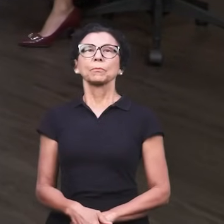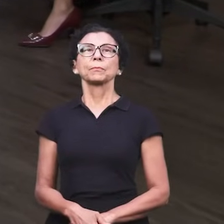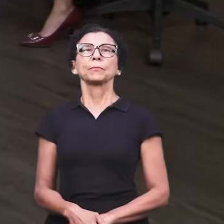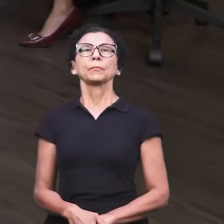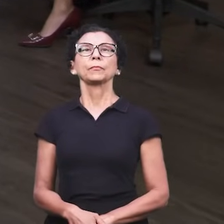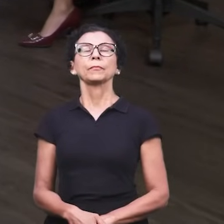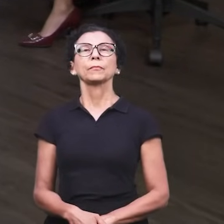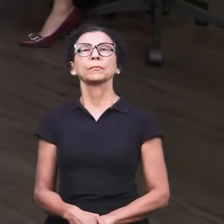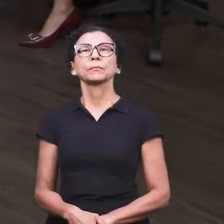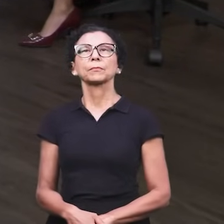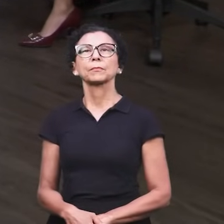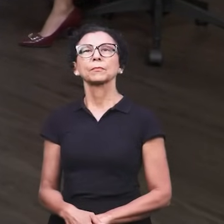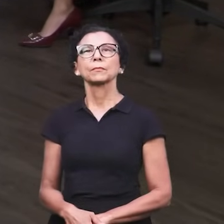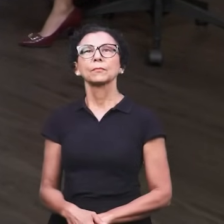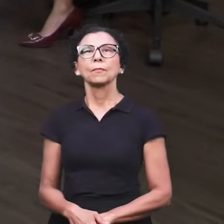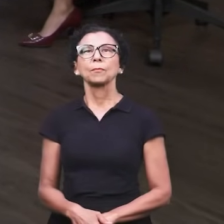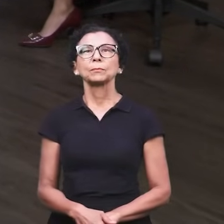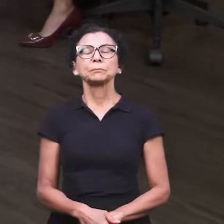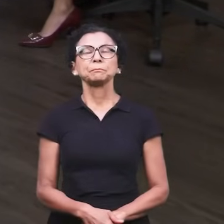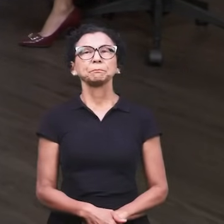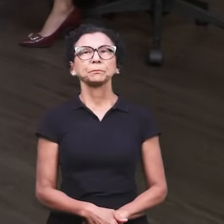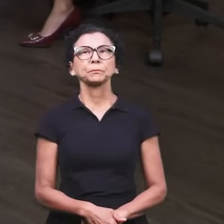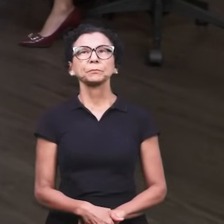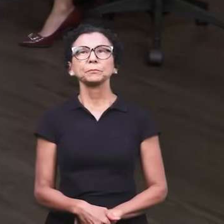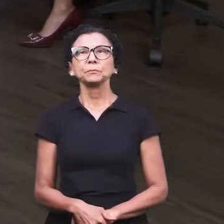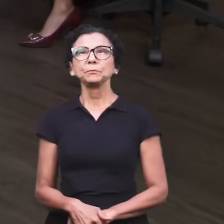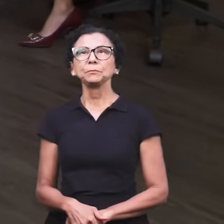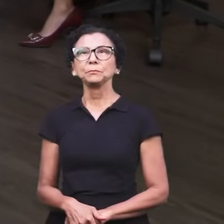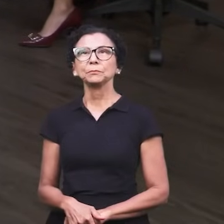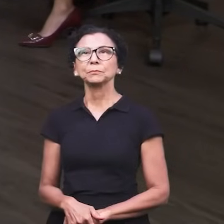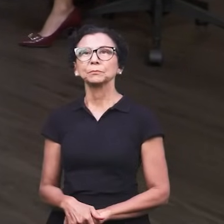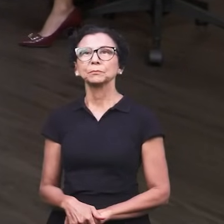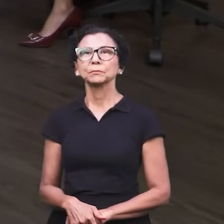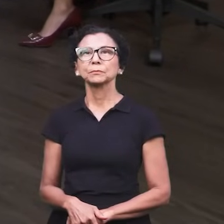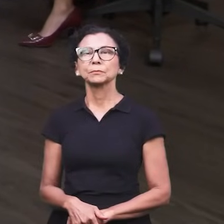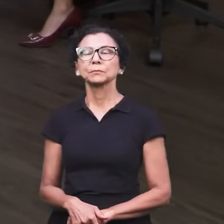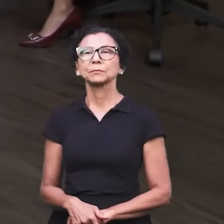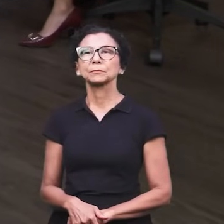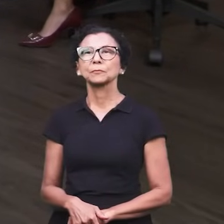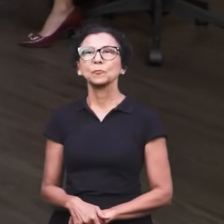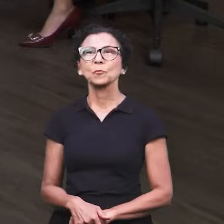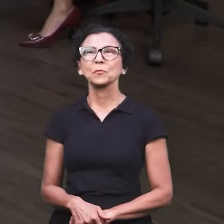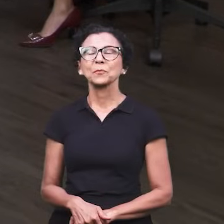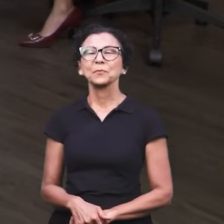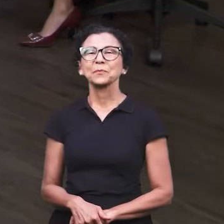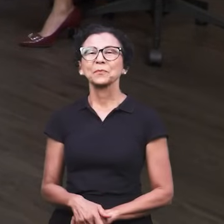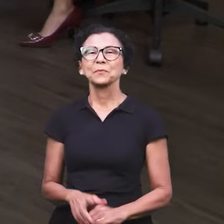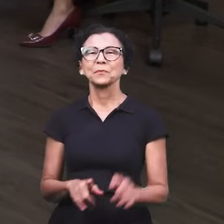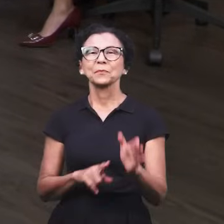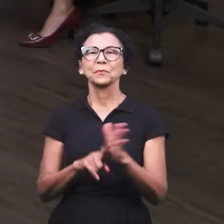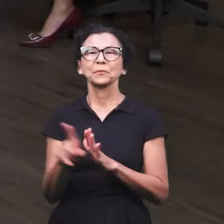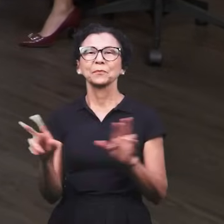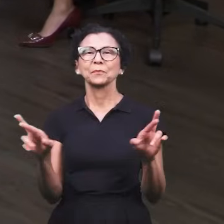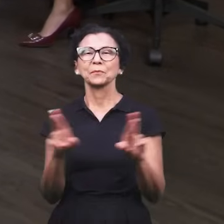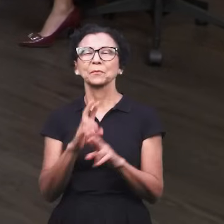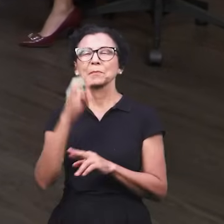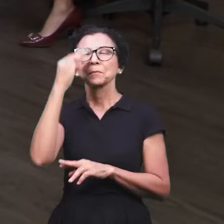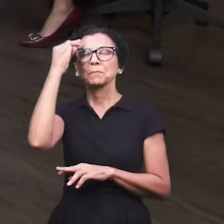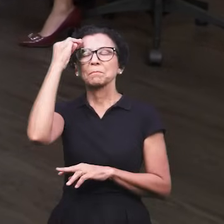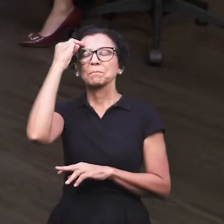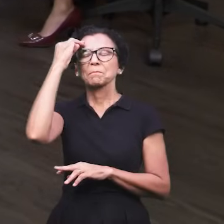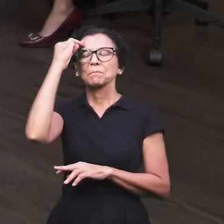Deus. Amém. Andréia, mais um jovem aqui. Sim, agora uma pergunta ligada às batalhas que são travadas na mente do